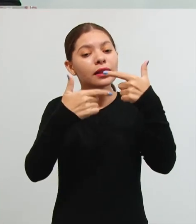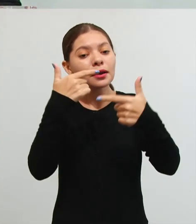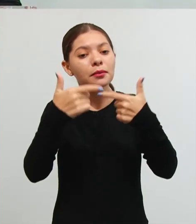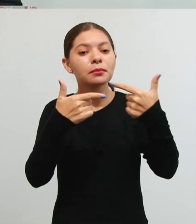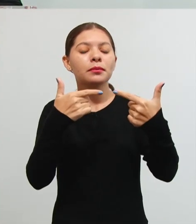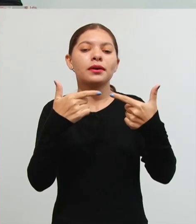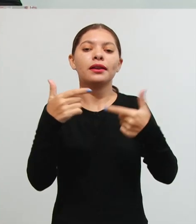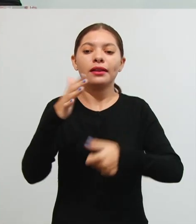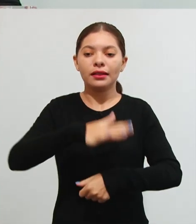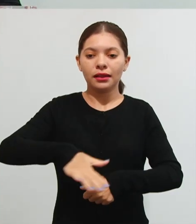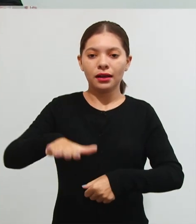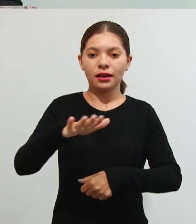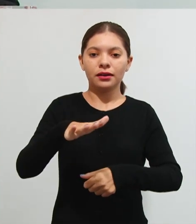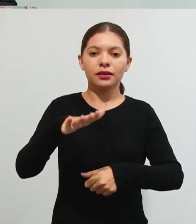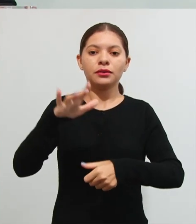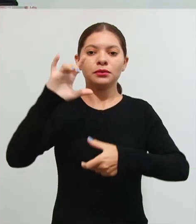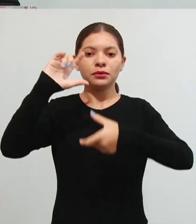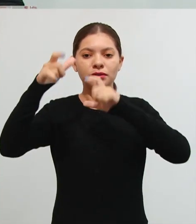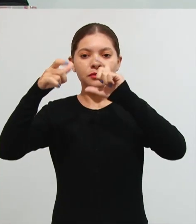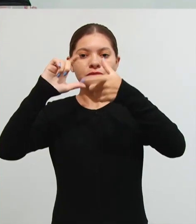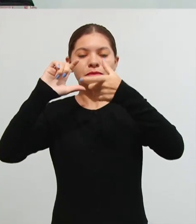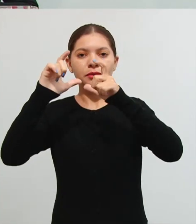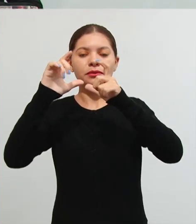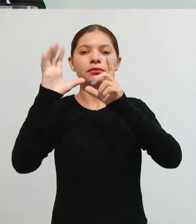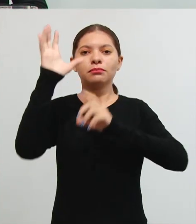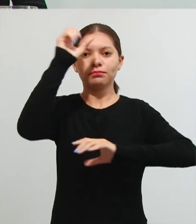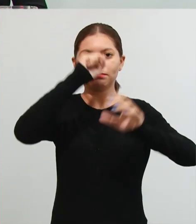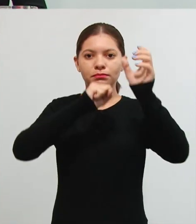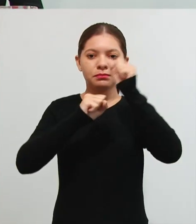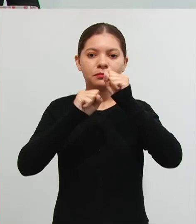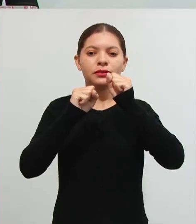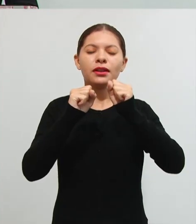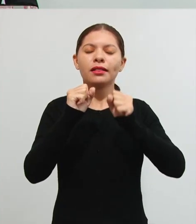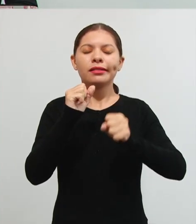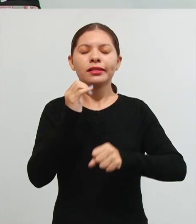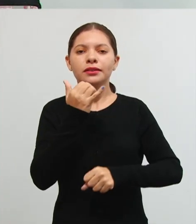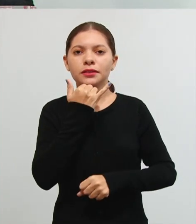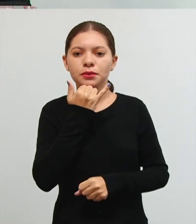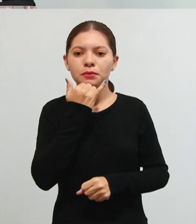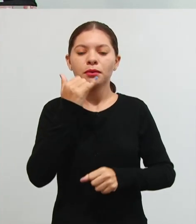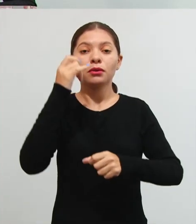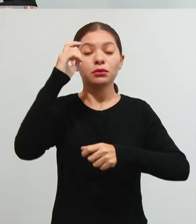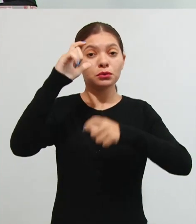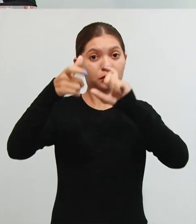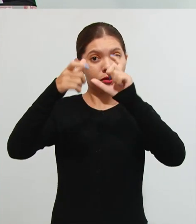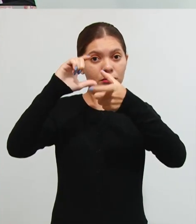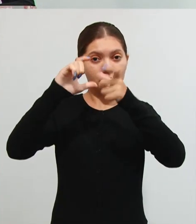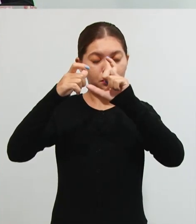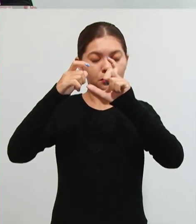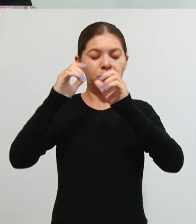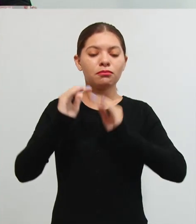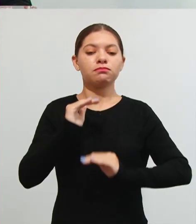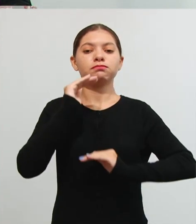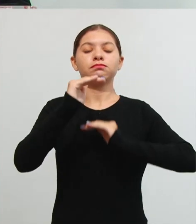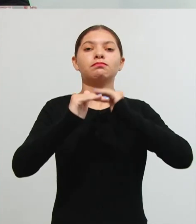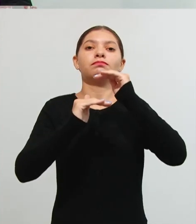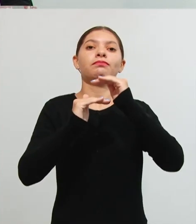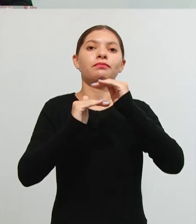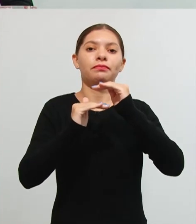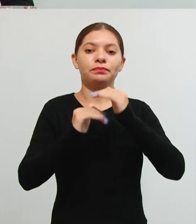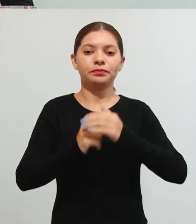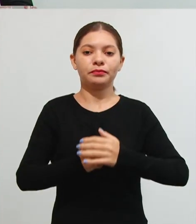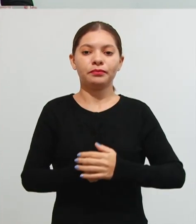de desenvolvimento de aprendizagem, com os transtornos globais do desenvolvimento. Então, ele serve